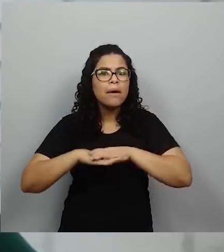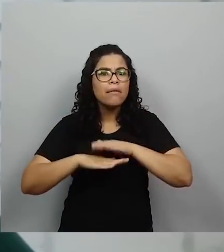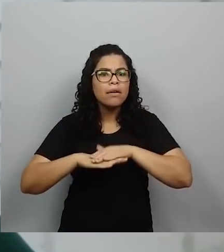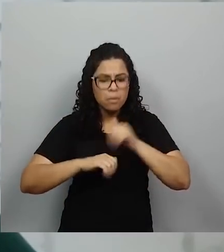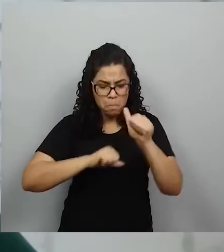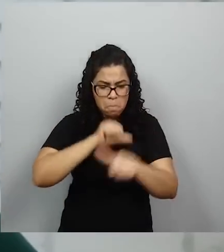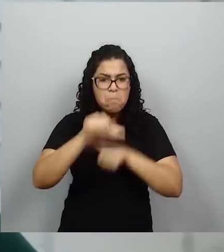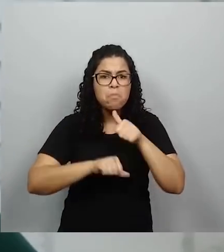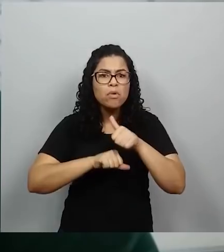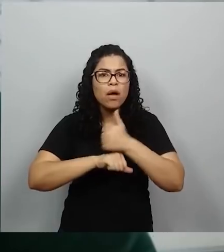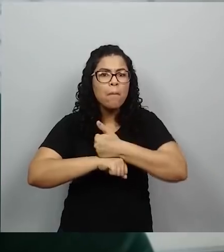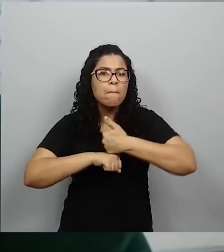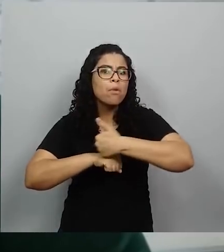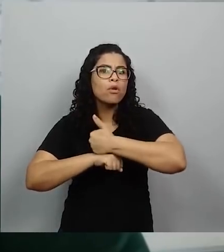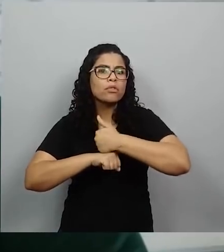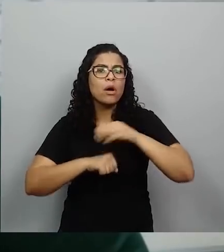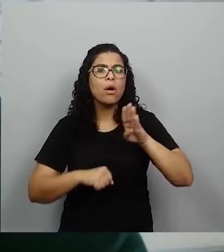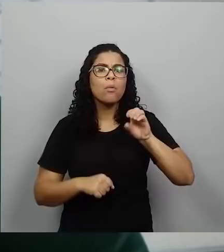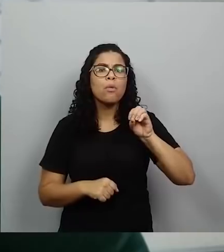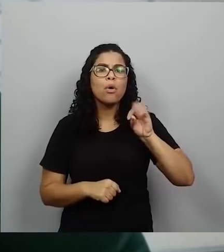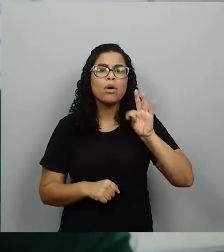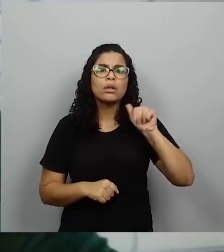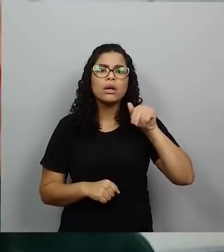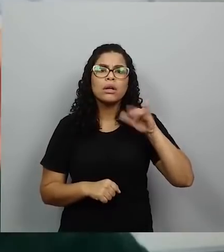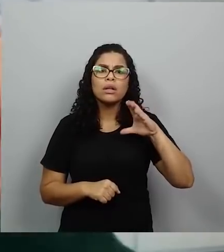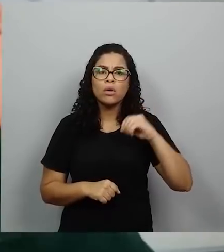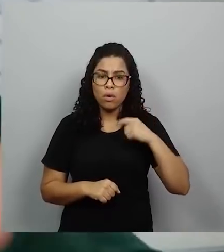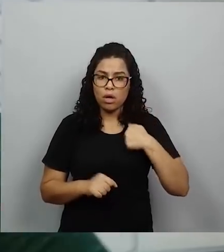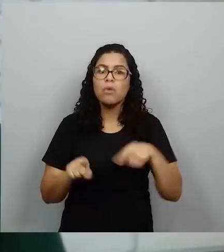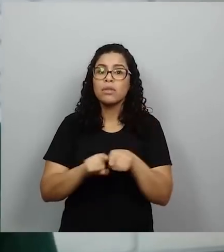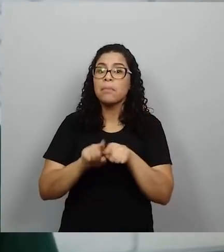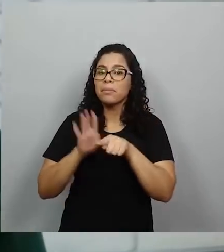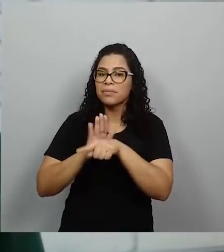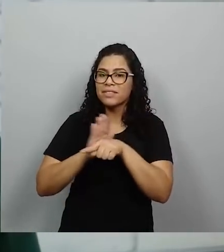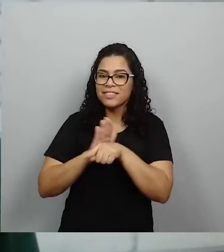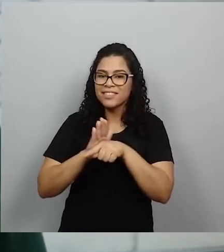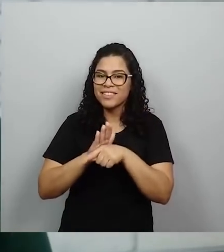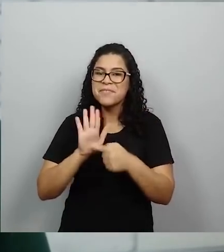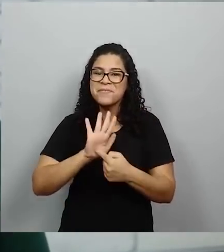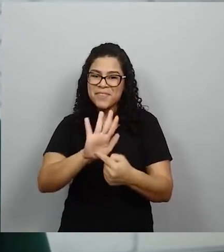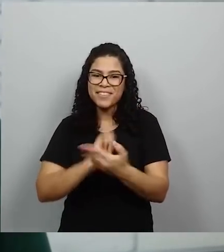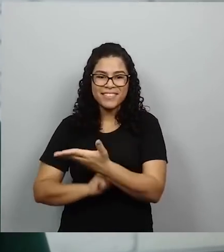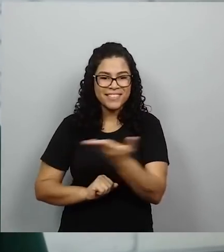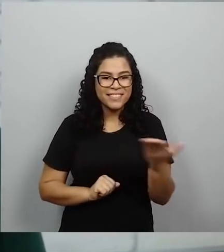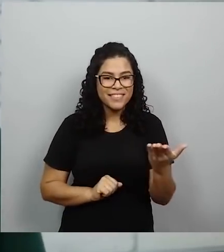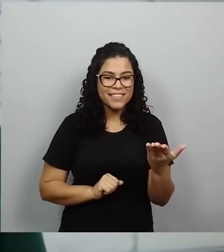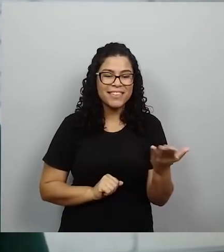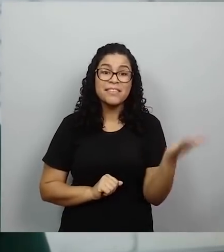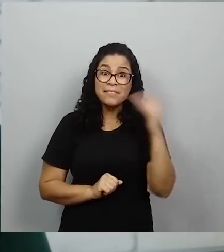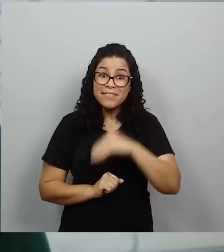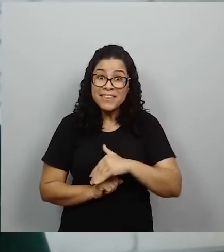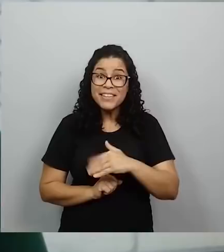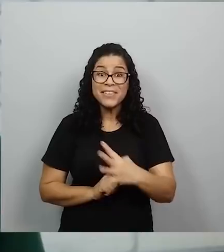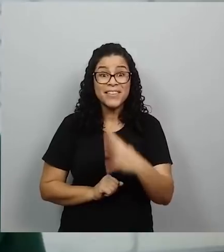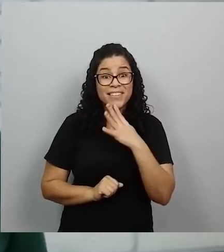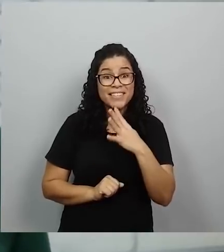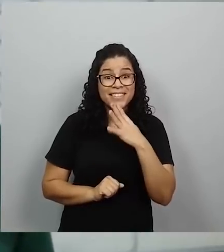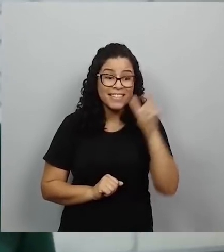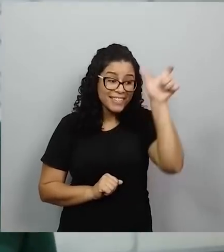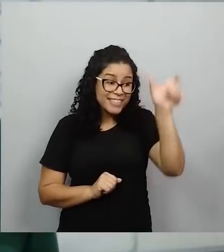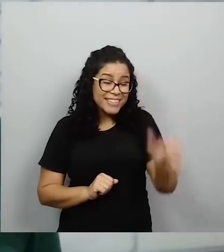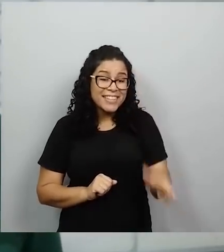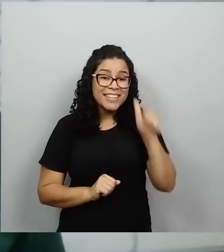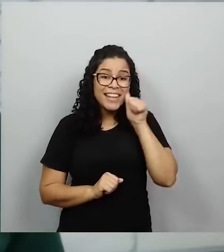virar um botânico? Eu pesquisei sobre isso também e vou dividir com vocês. Venham conhecer a Anaíra,